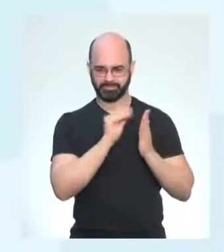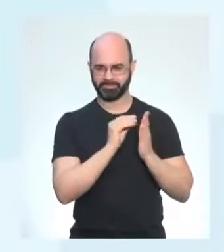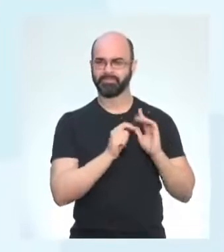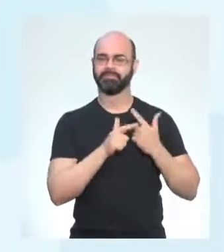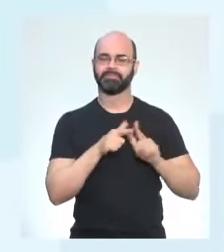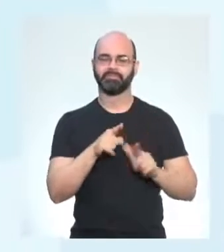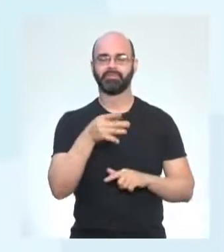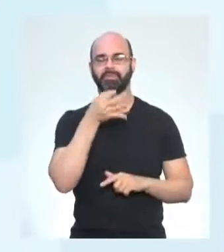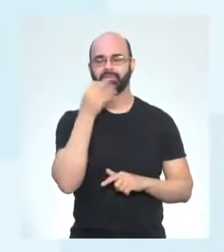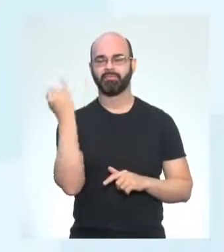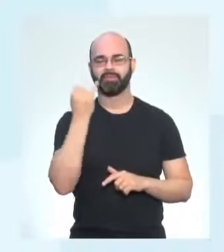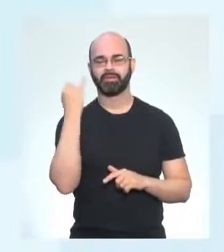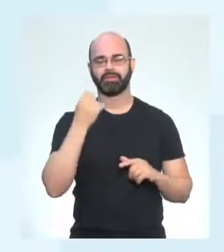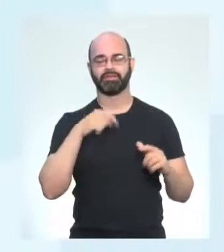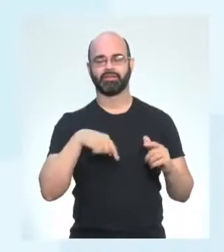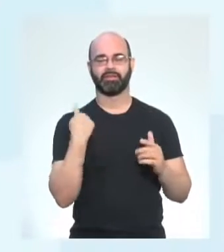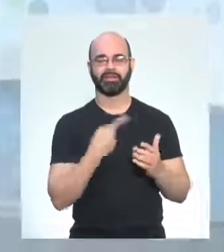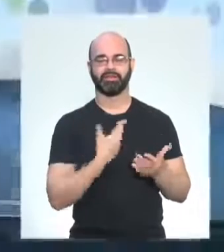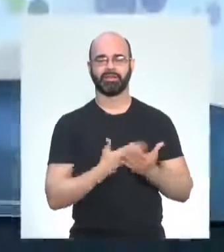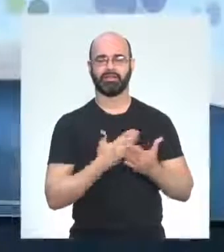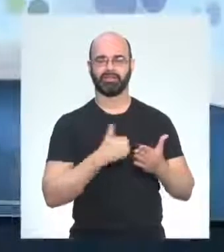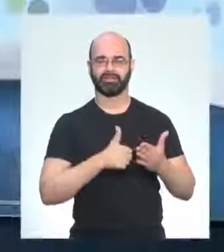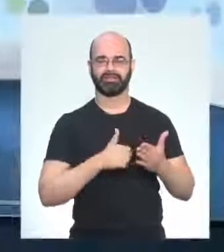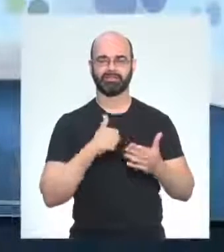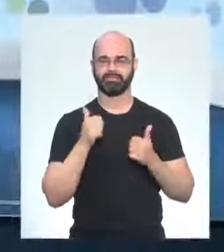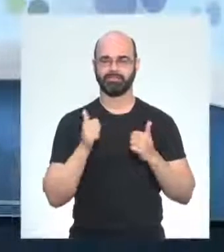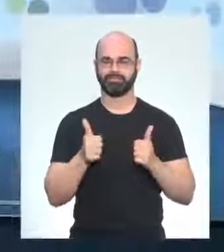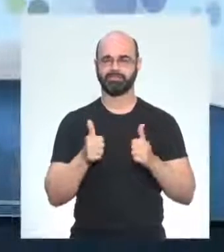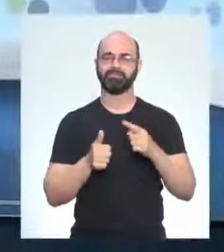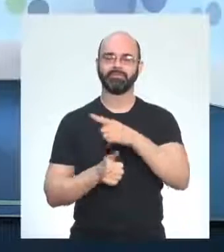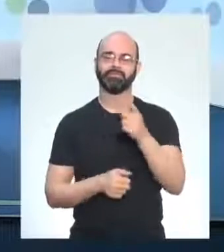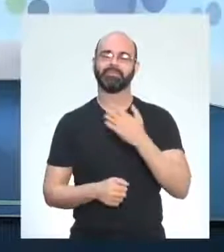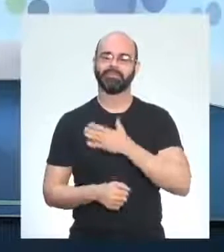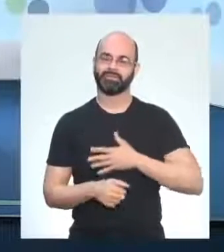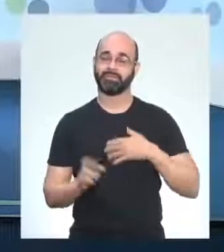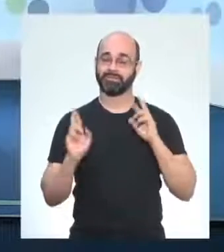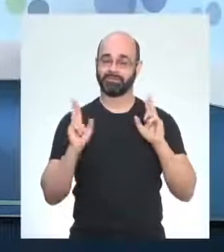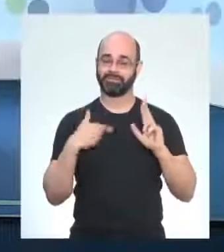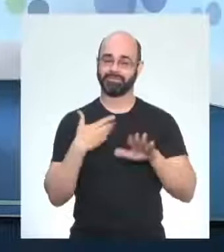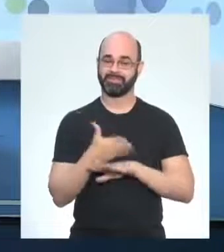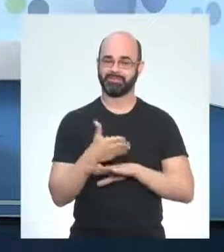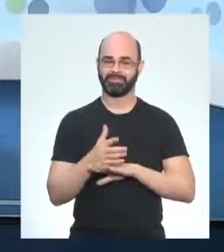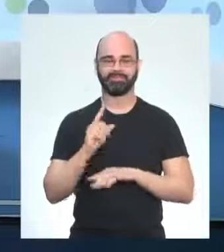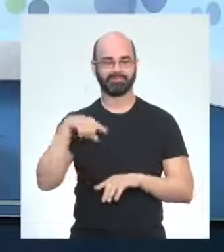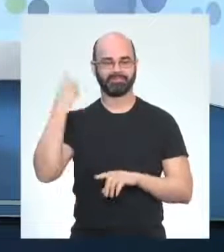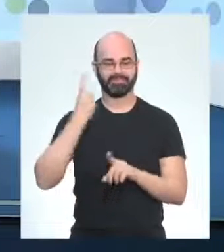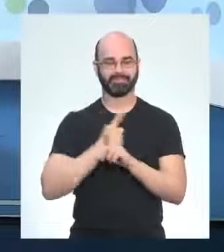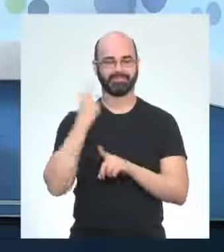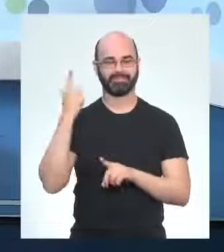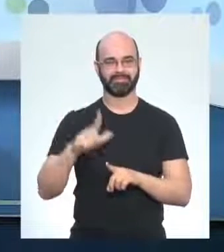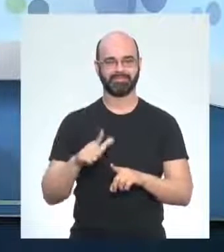seus comentários para avaliar a nossa aula, beleza? Espero que vocês tenham gostado aqui da minha participação, até a próxima, né?